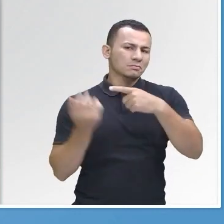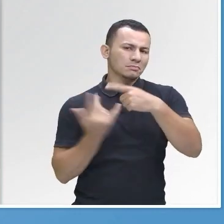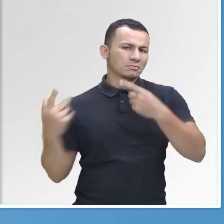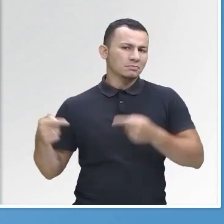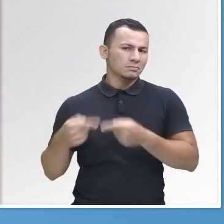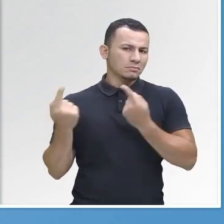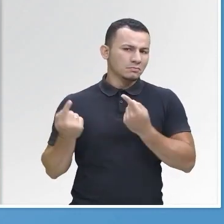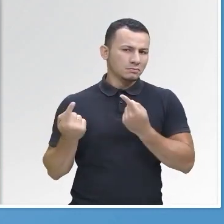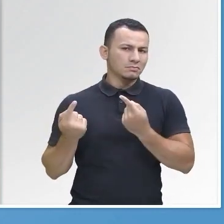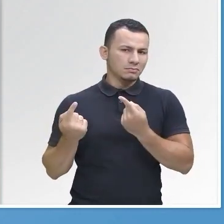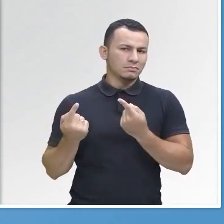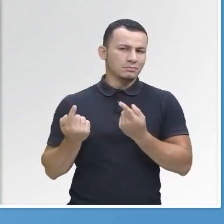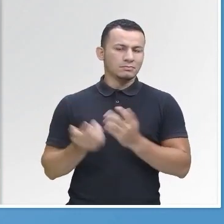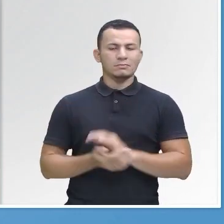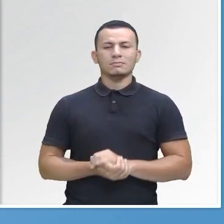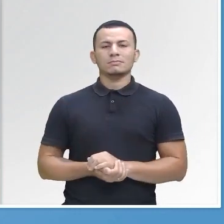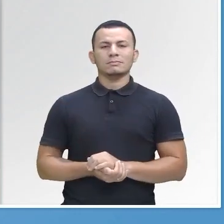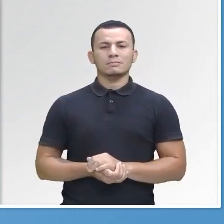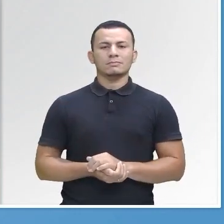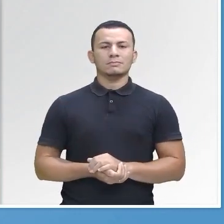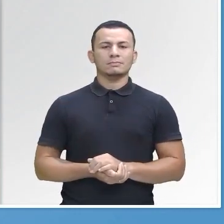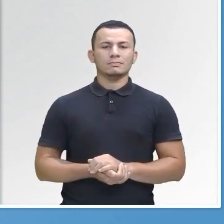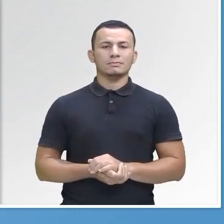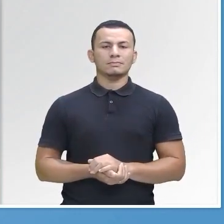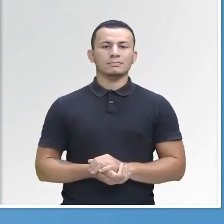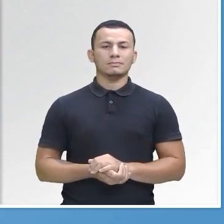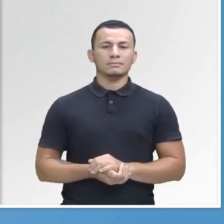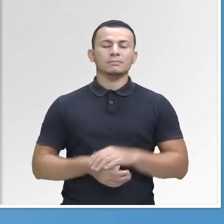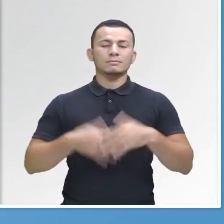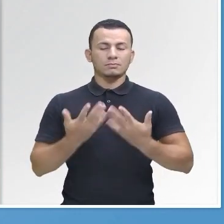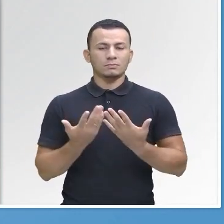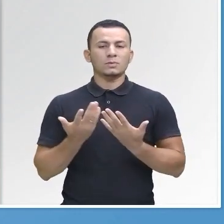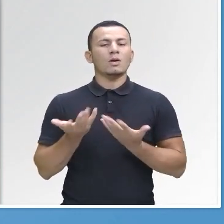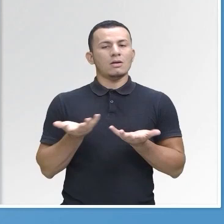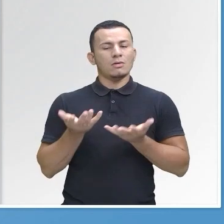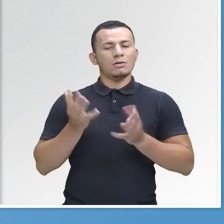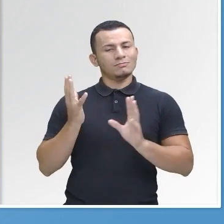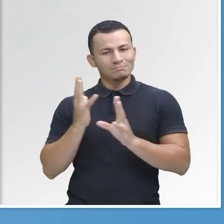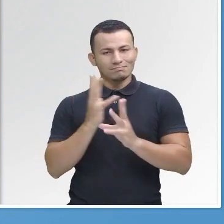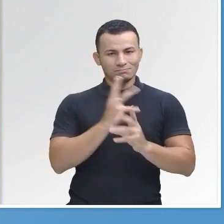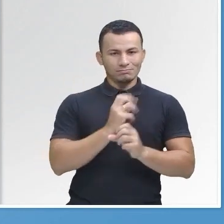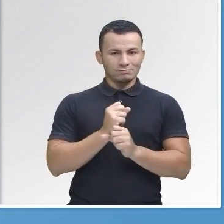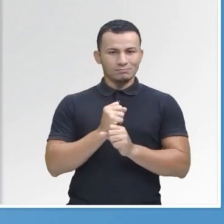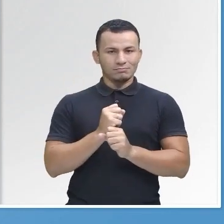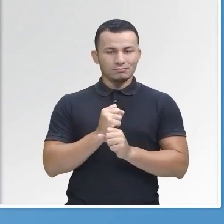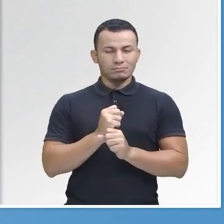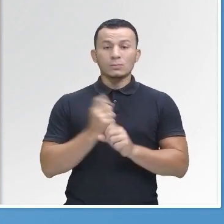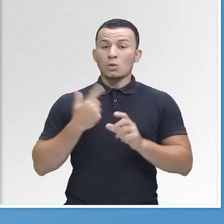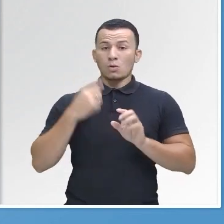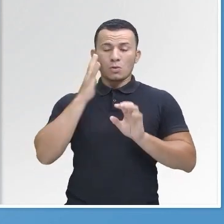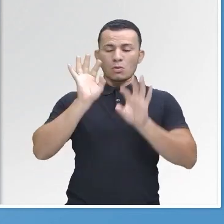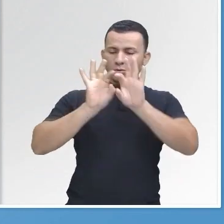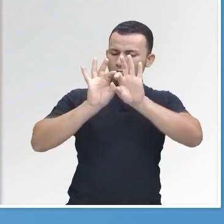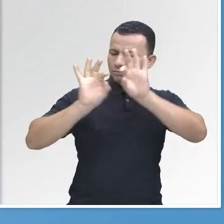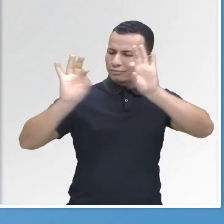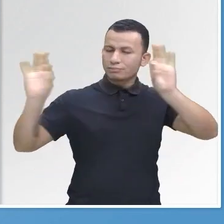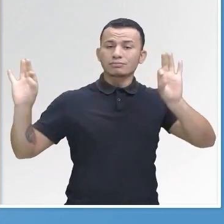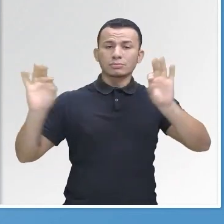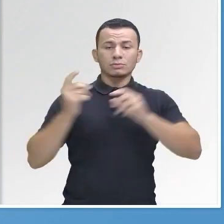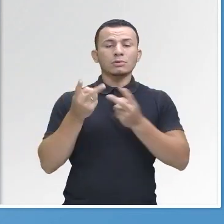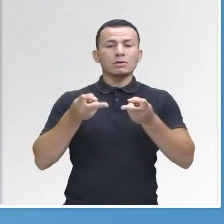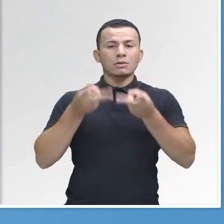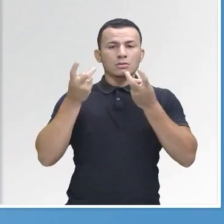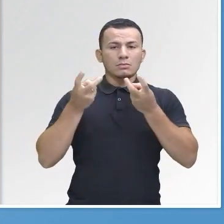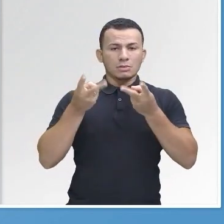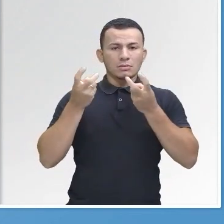relação ao tamanho da corda? Muito bem. Então, vamos voltar para cá. Bom, essa aqui é a nossa corda. Percebam, eu